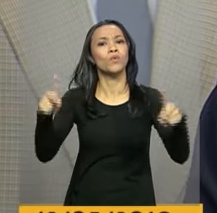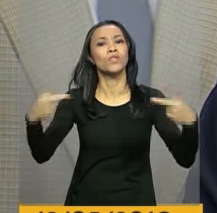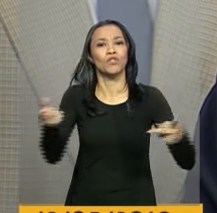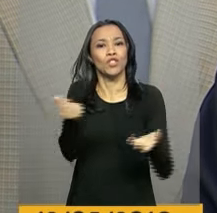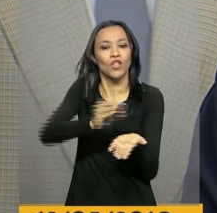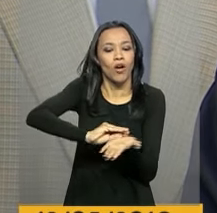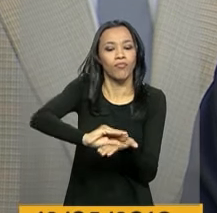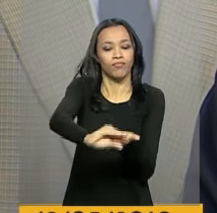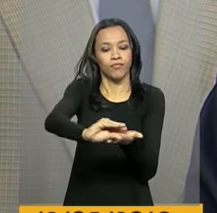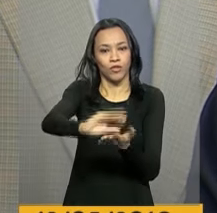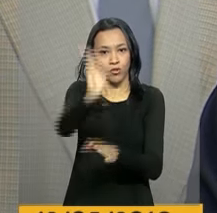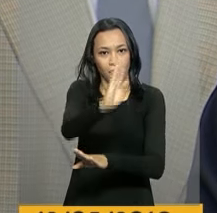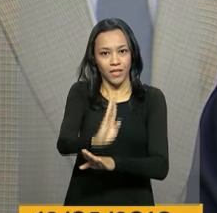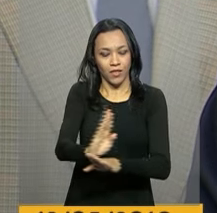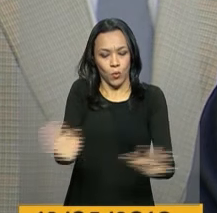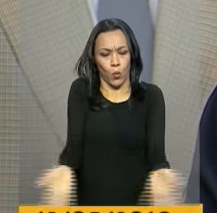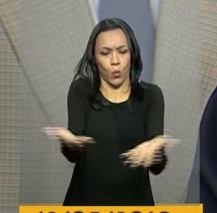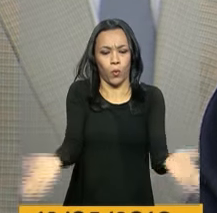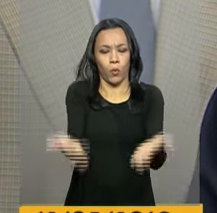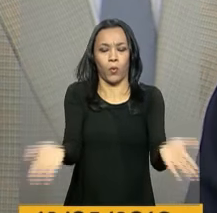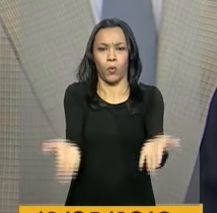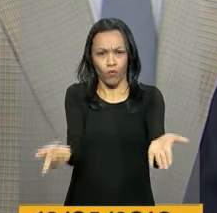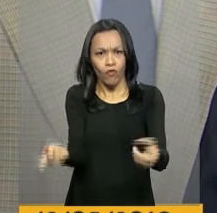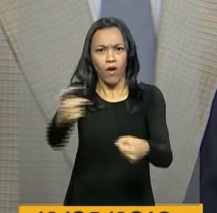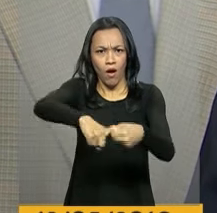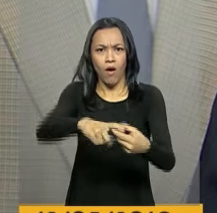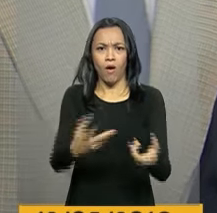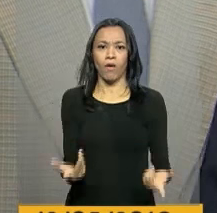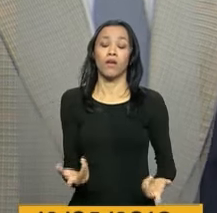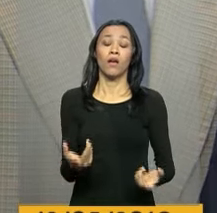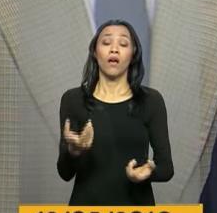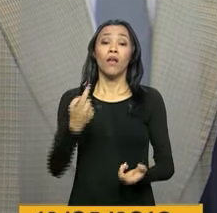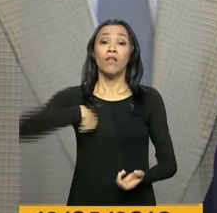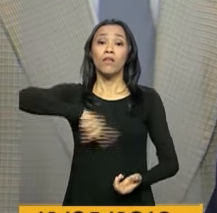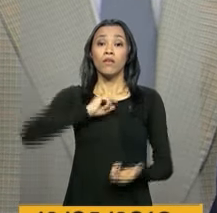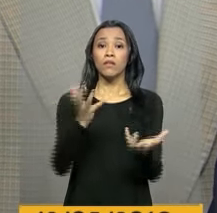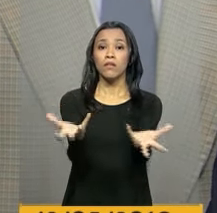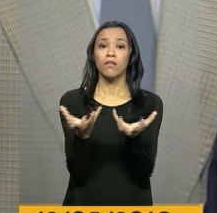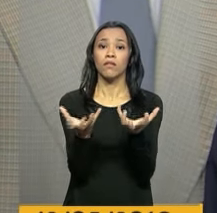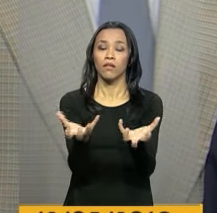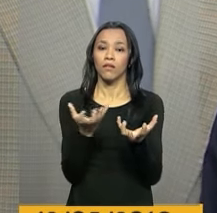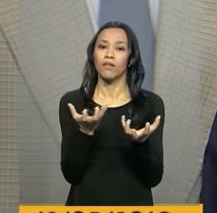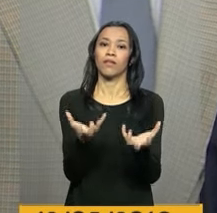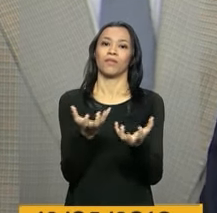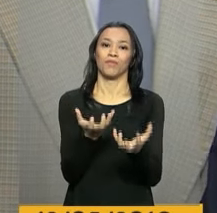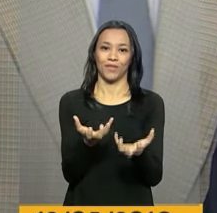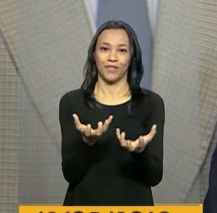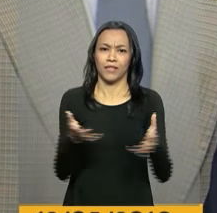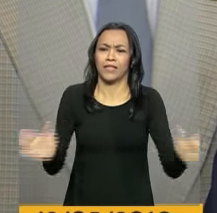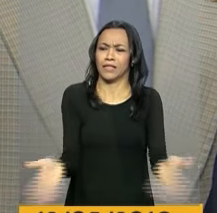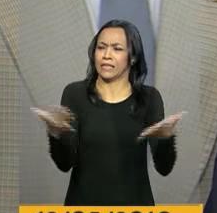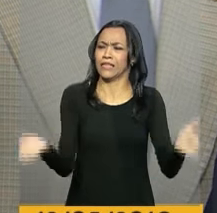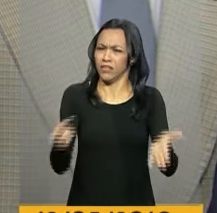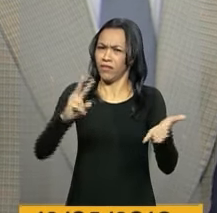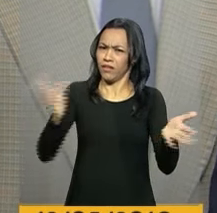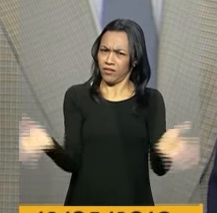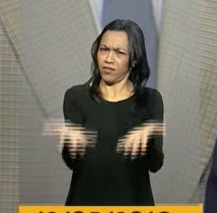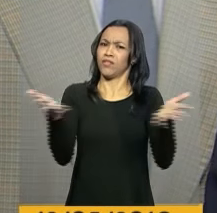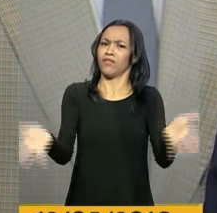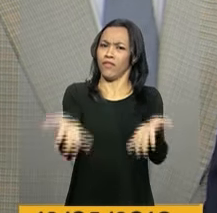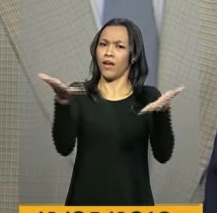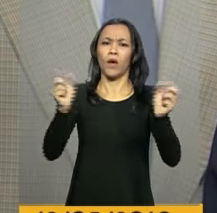investimentos. Teremos de incentivar de maneira significativa